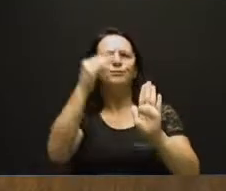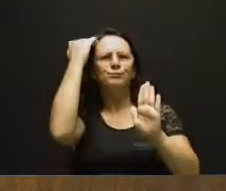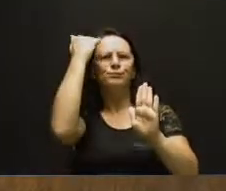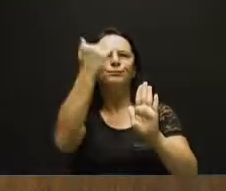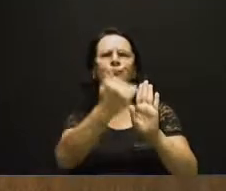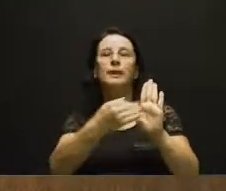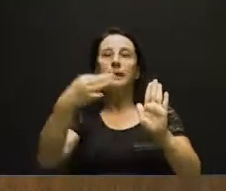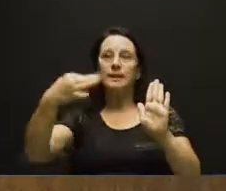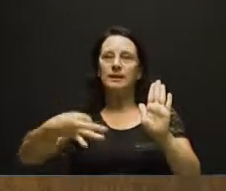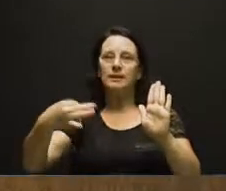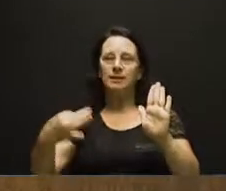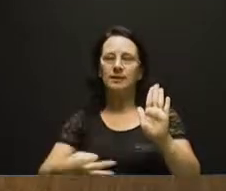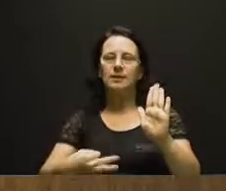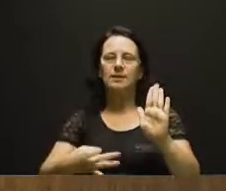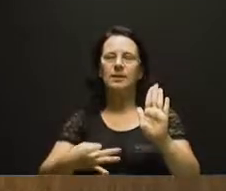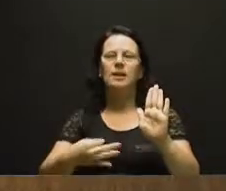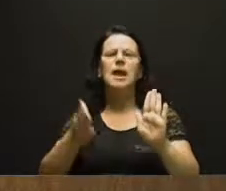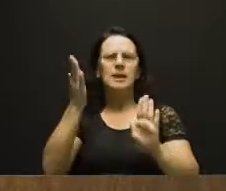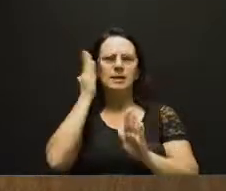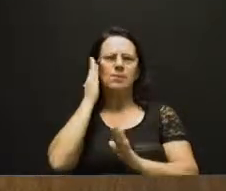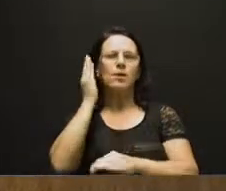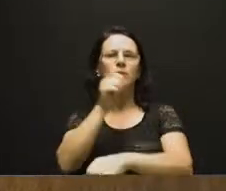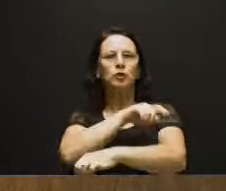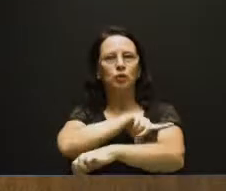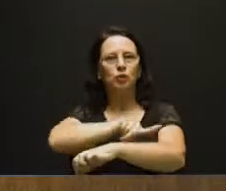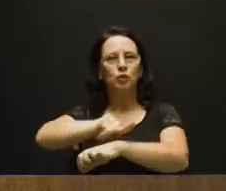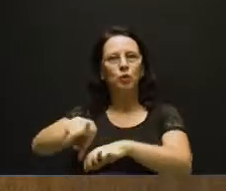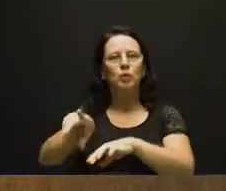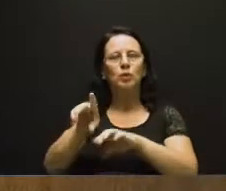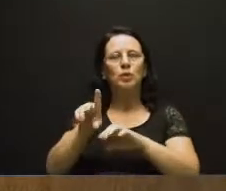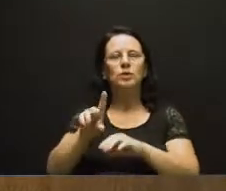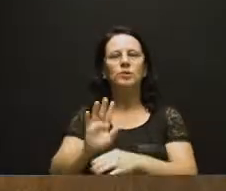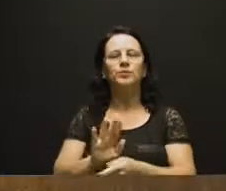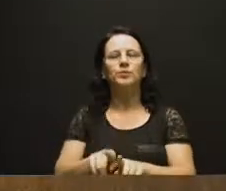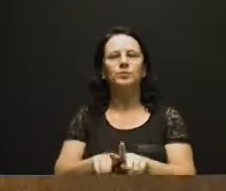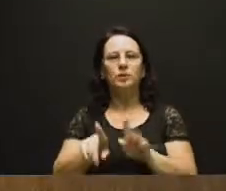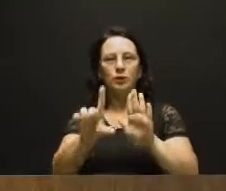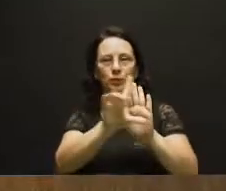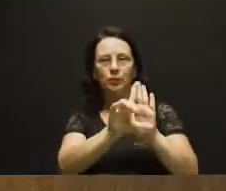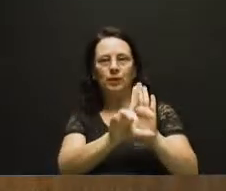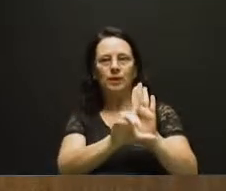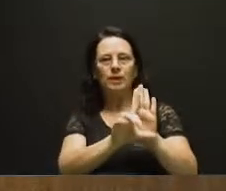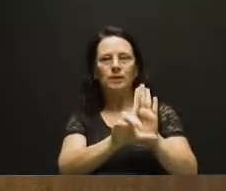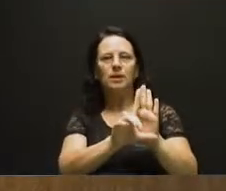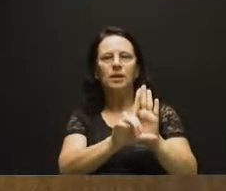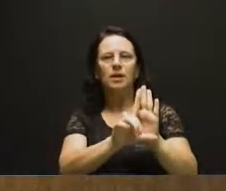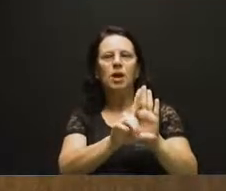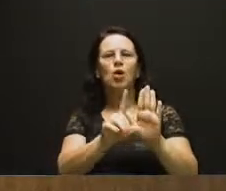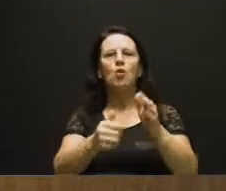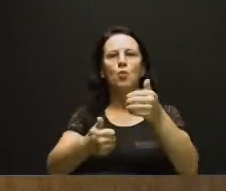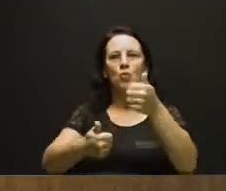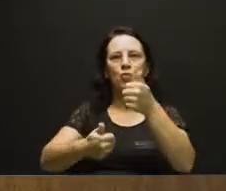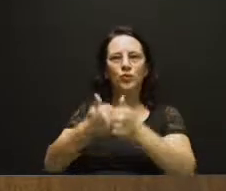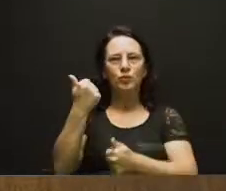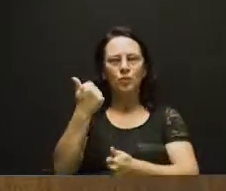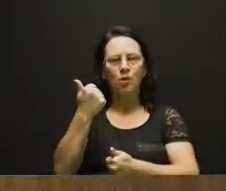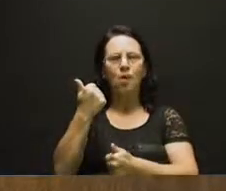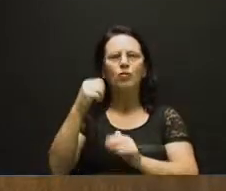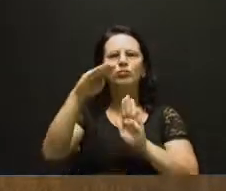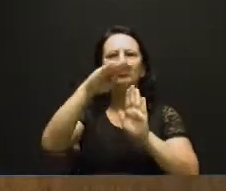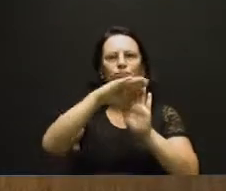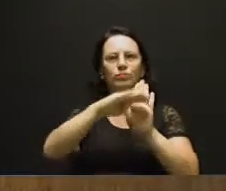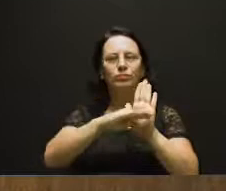já sabemos que a educação nos moldes da referida lei assim como esporte são medidas